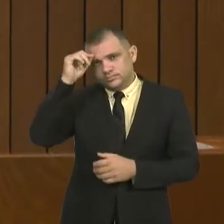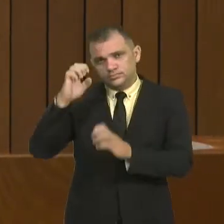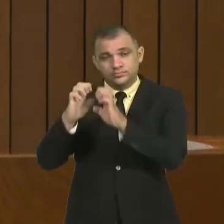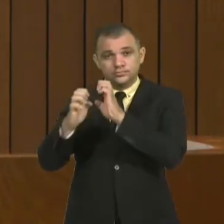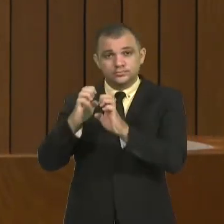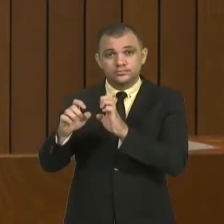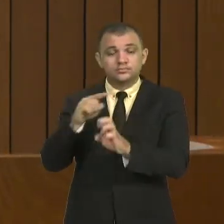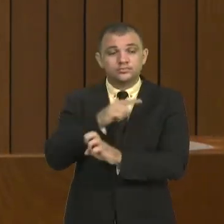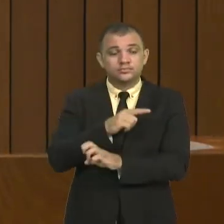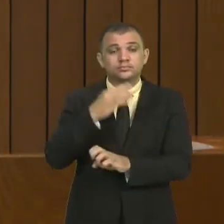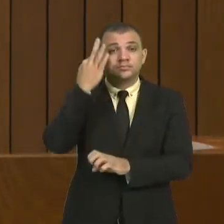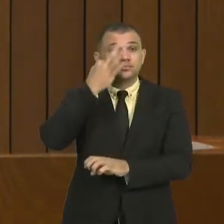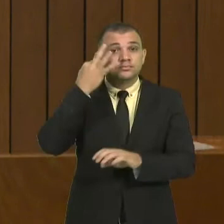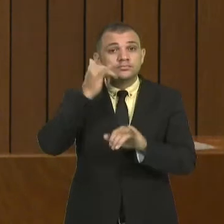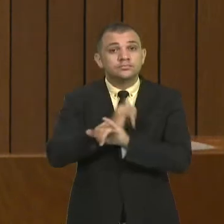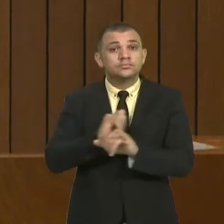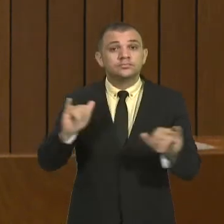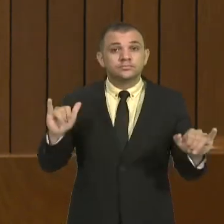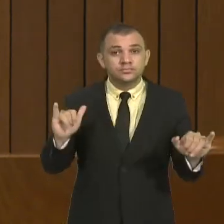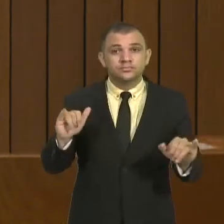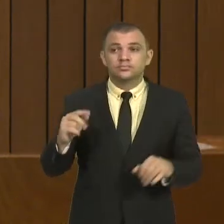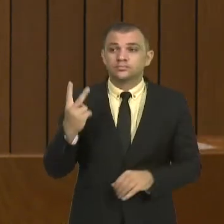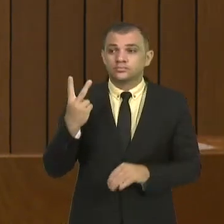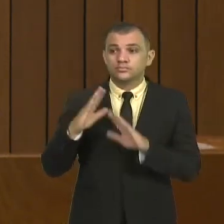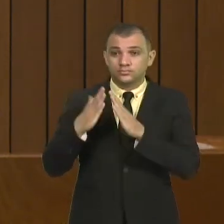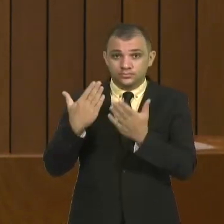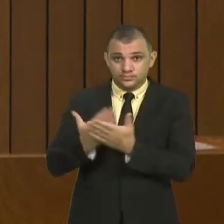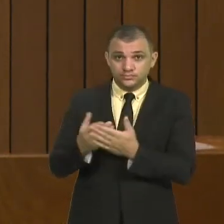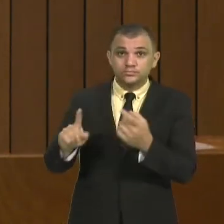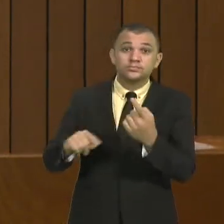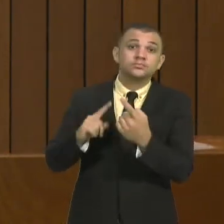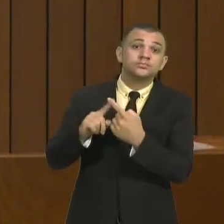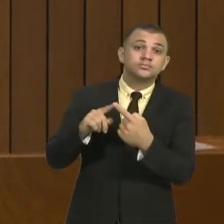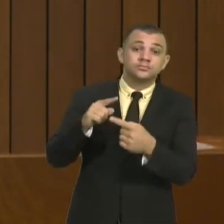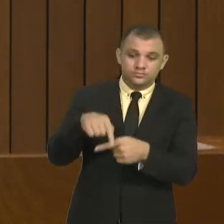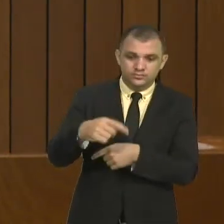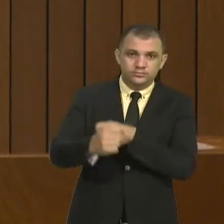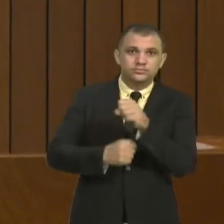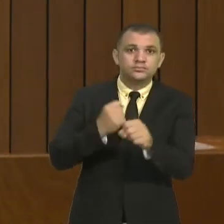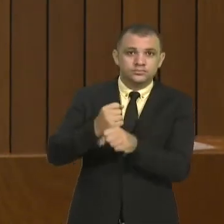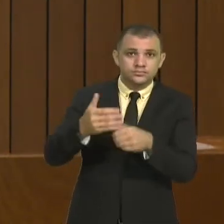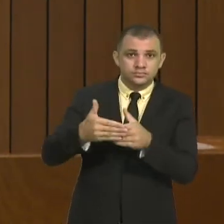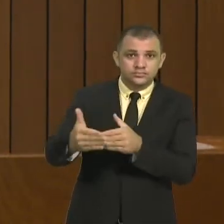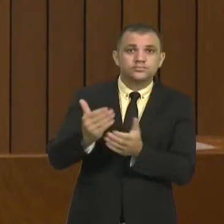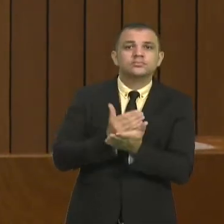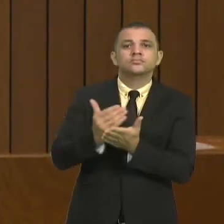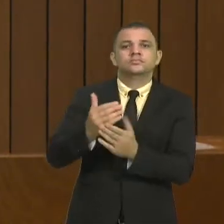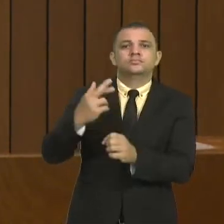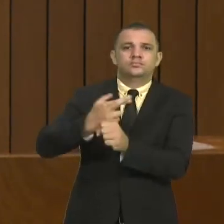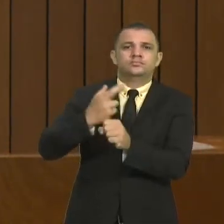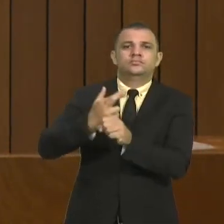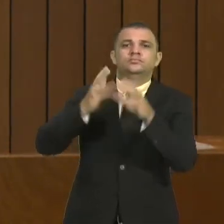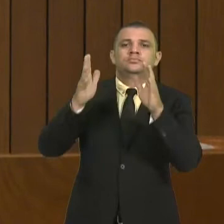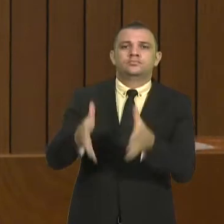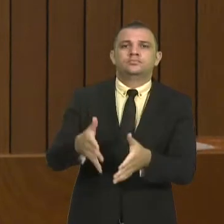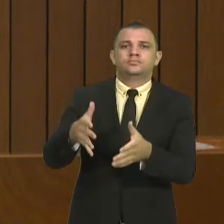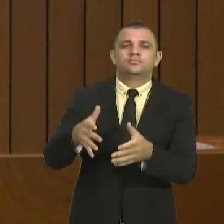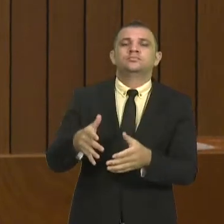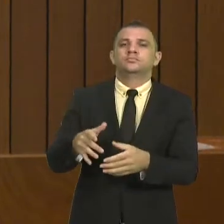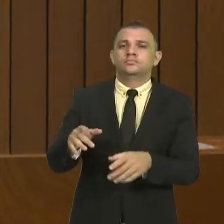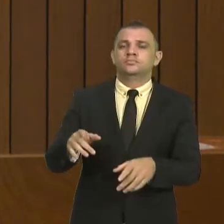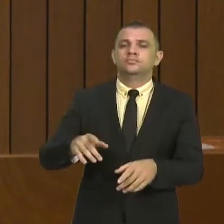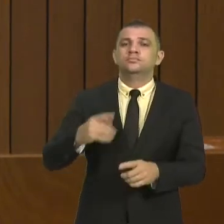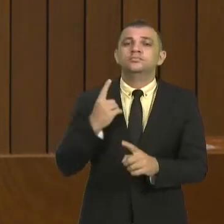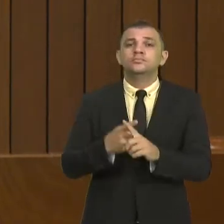anunciou que das duas escolas, uma escola ainda este ano, ele inicia a reforma e ampliação, visto